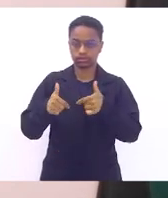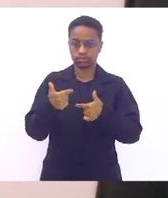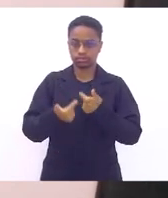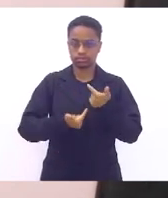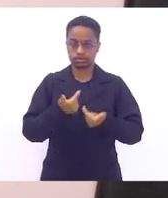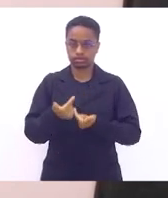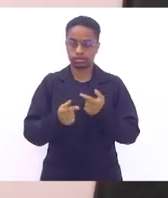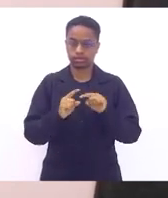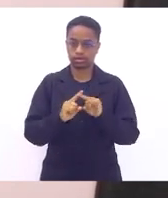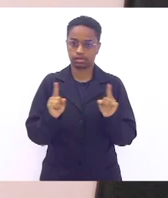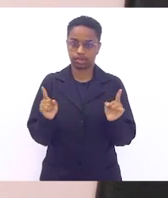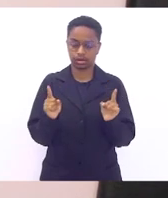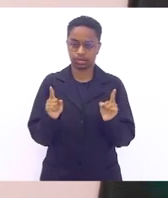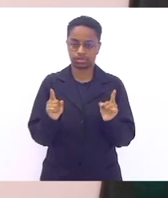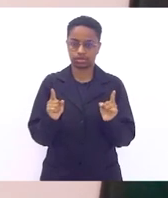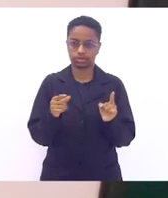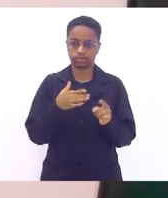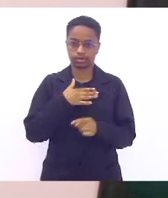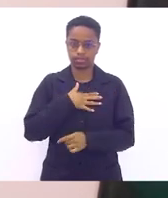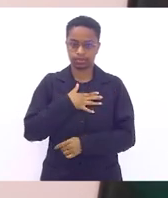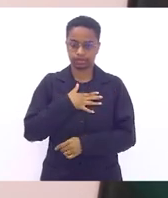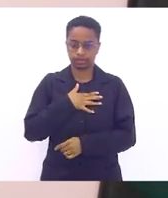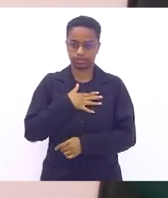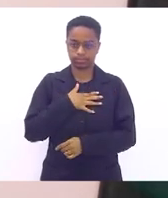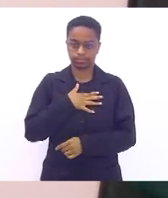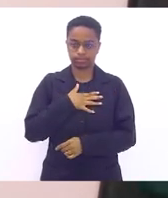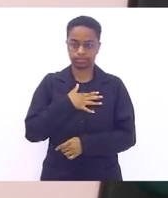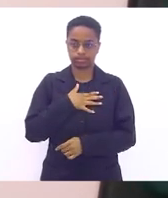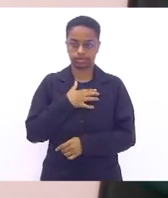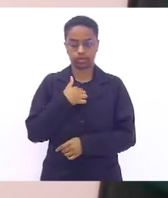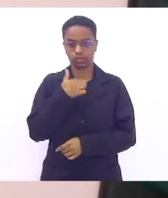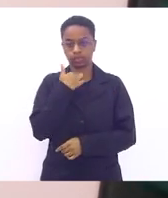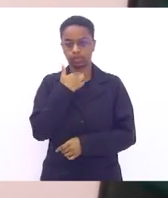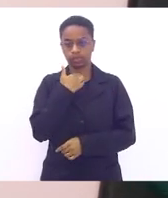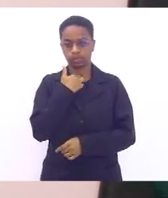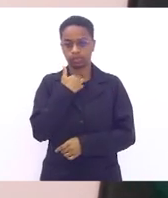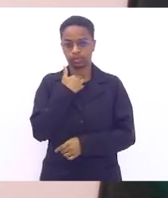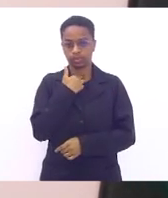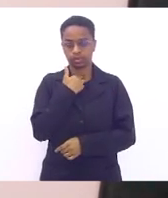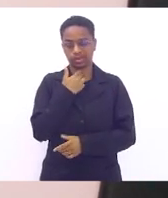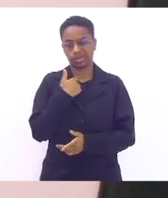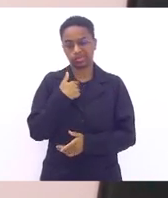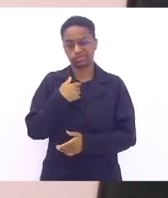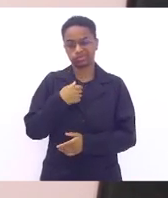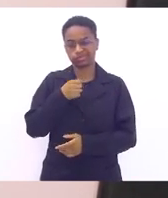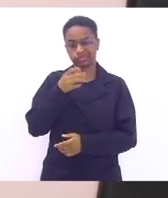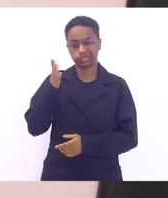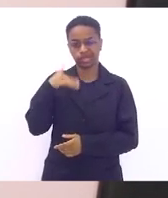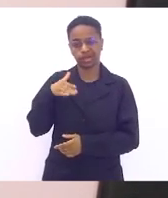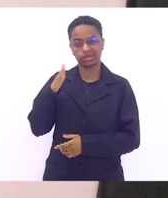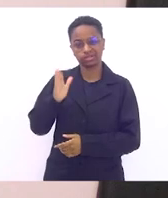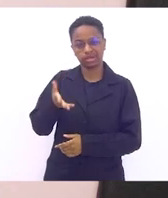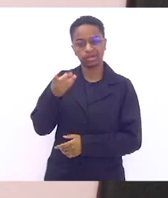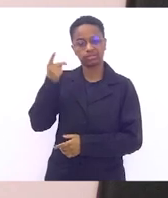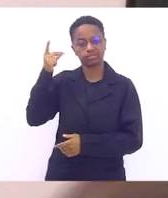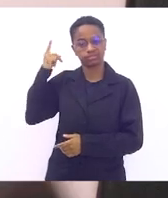trabalho. Mas, para mim, não posso deixar, como velho ativista e pessoa